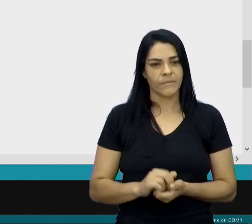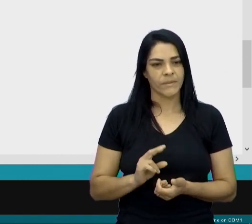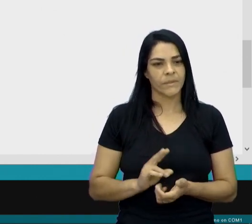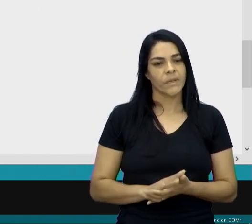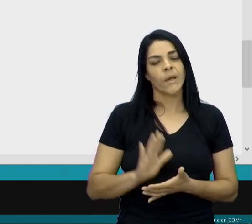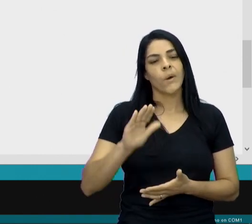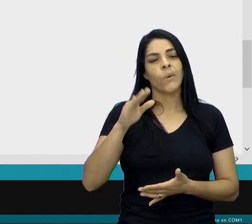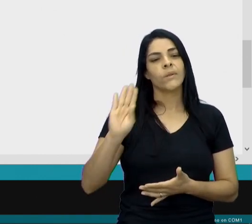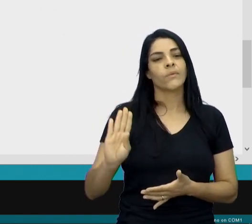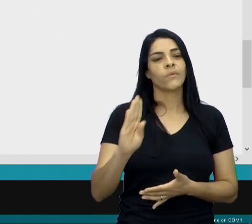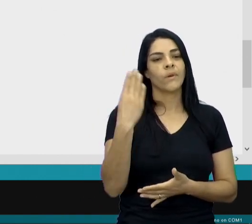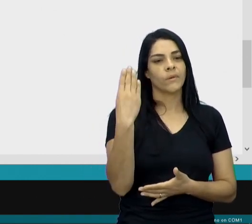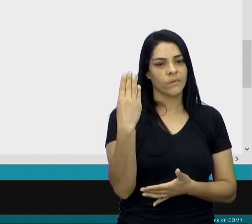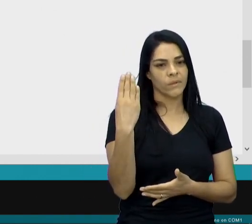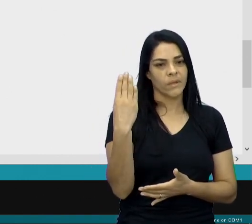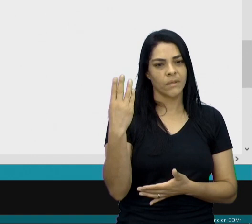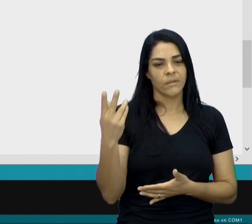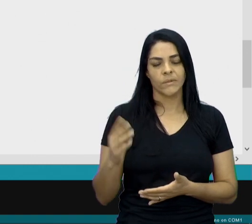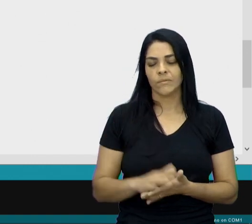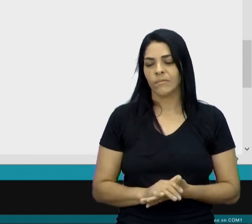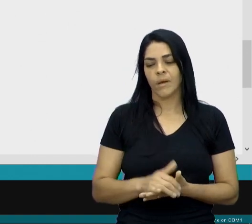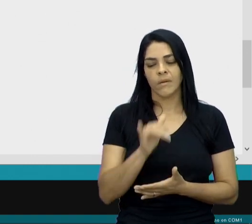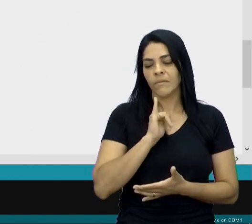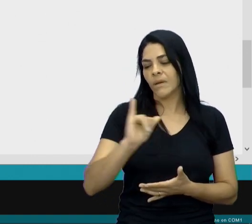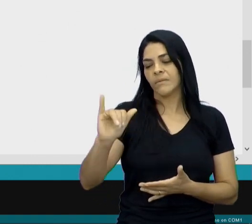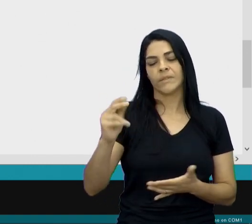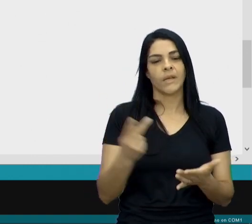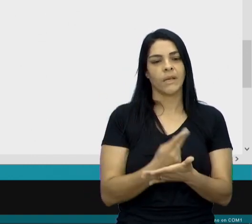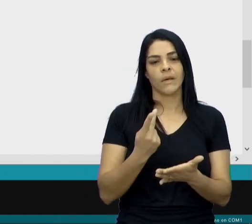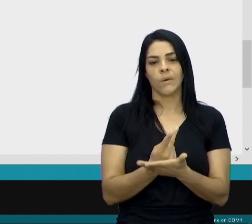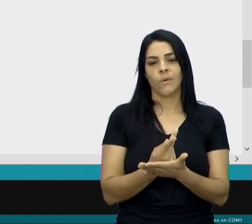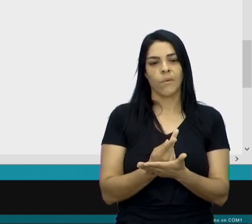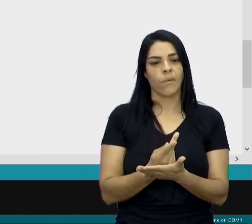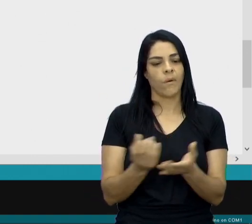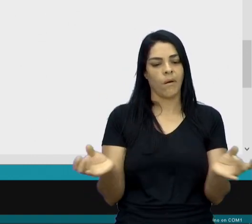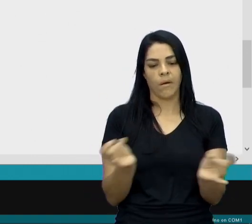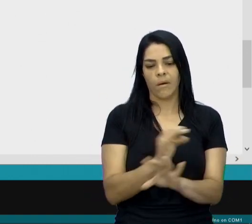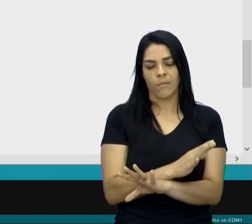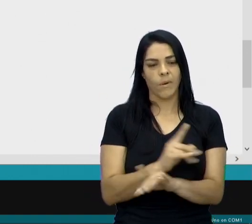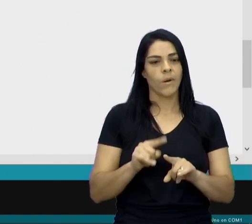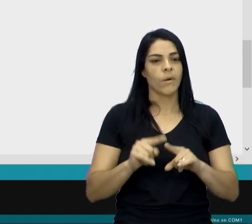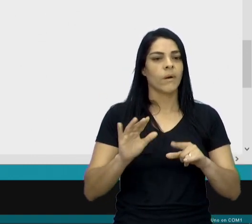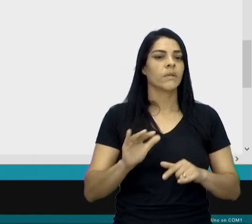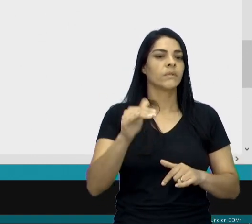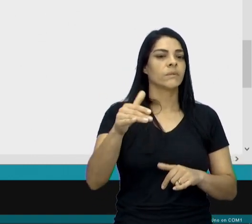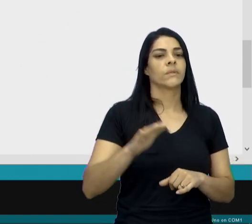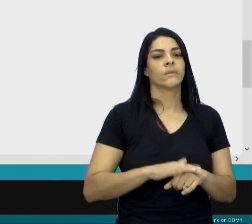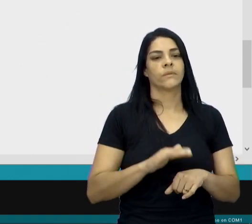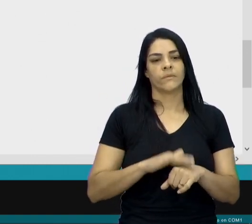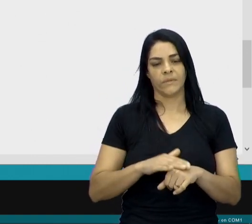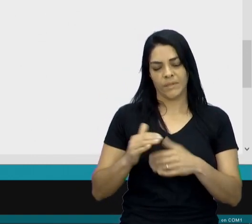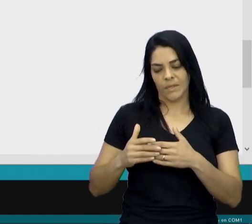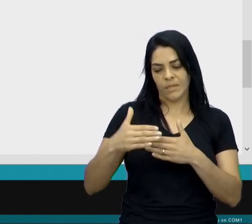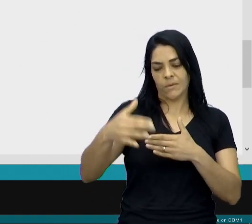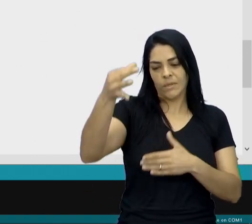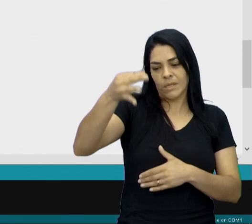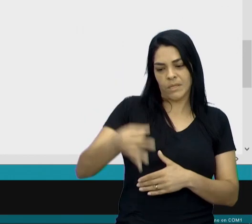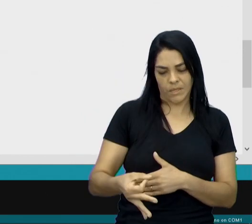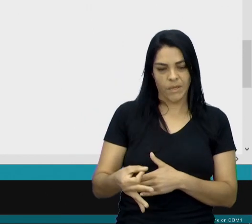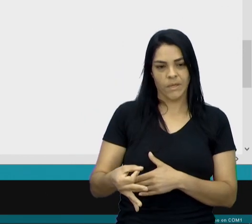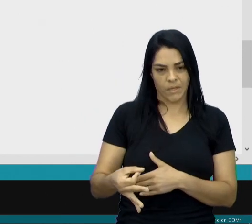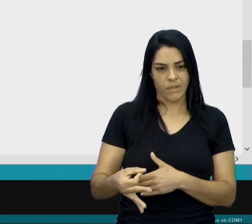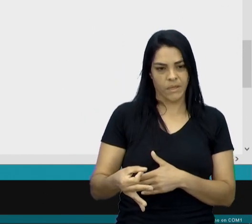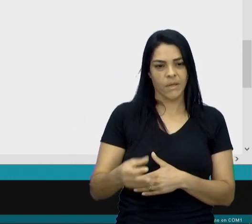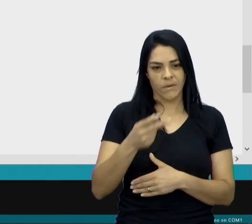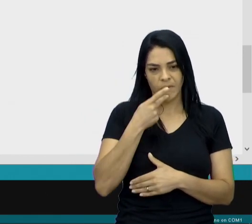falso, ele vai falar, errou a jogada, acabou. Mas quando você fizer a sequência corretamente, ele vai concluir que você